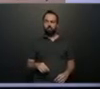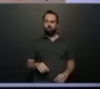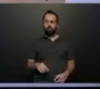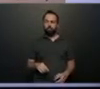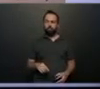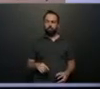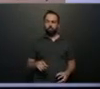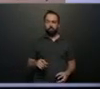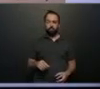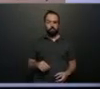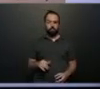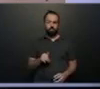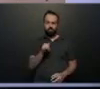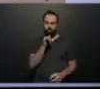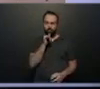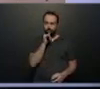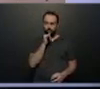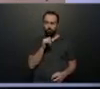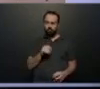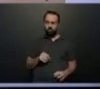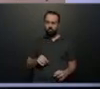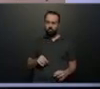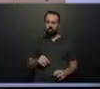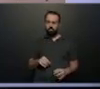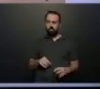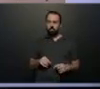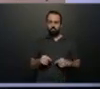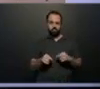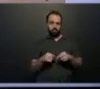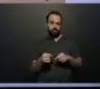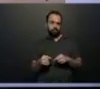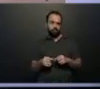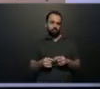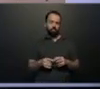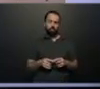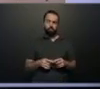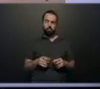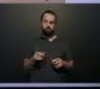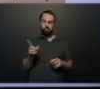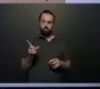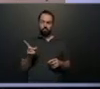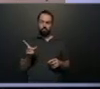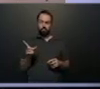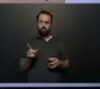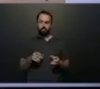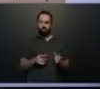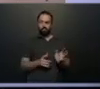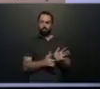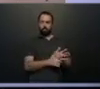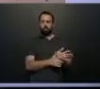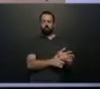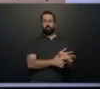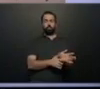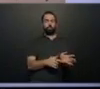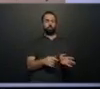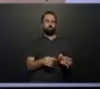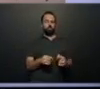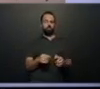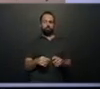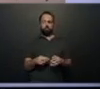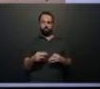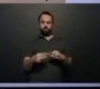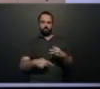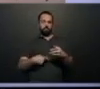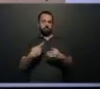Aí nós temos os artesanatos que a gente vê bastante, que a gente usa, eu acho bastante bonito também, né? Tem